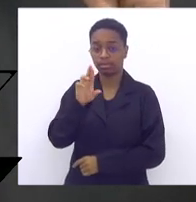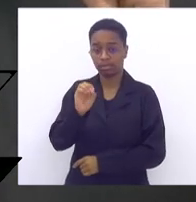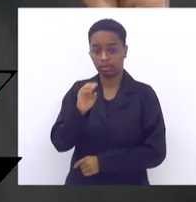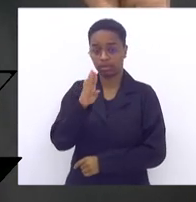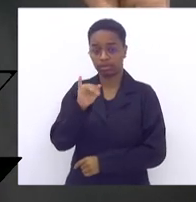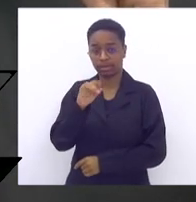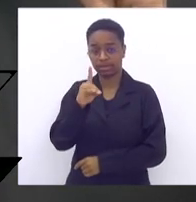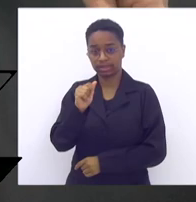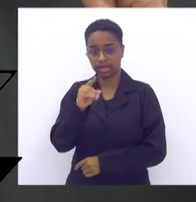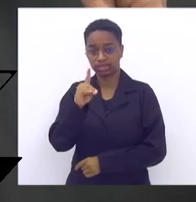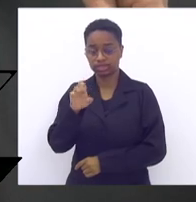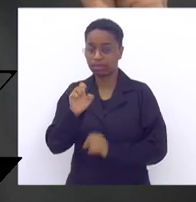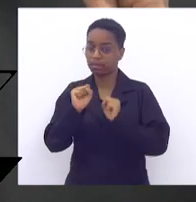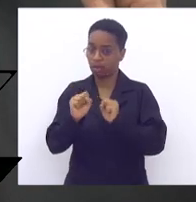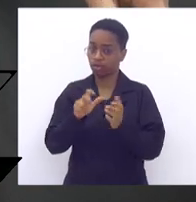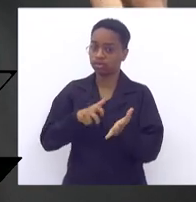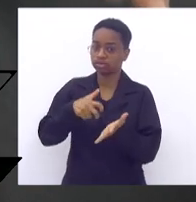prescreve.